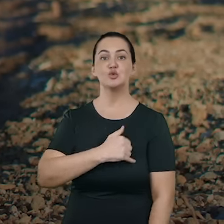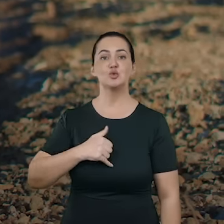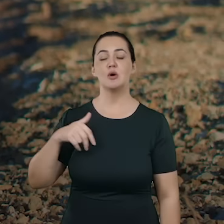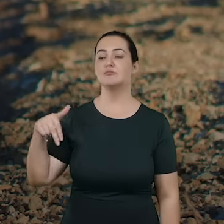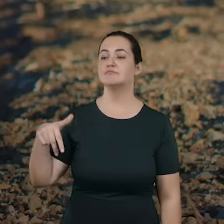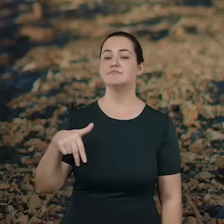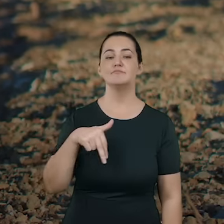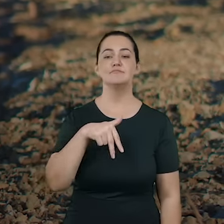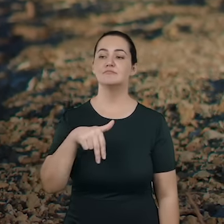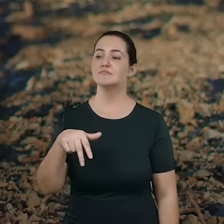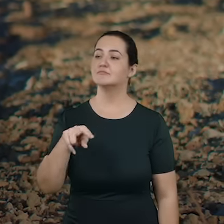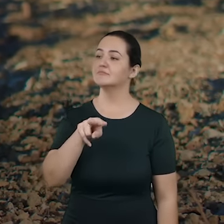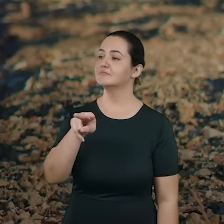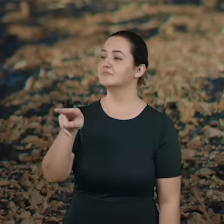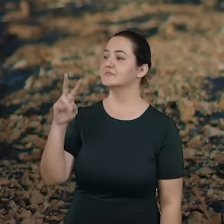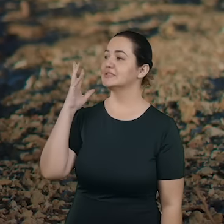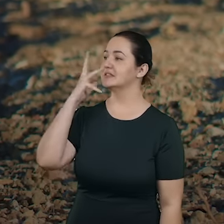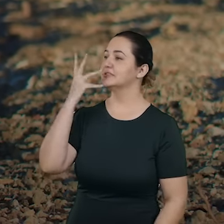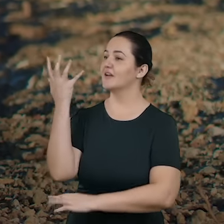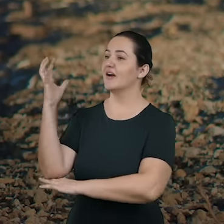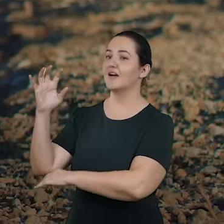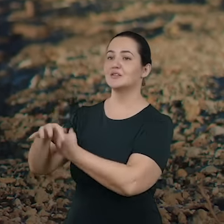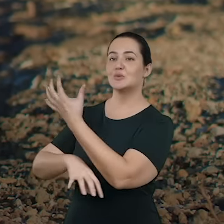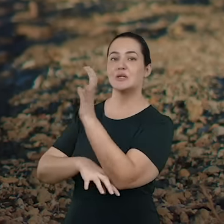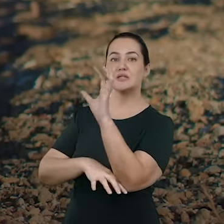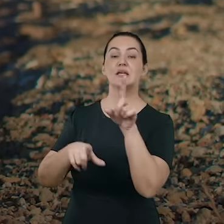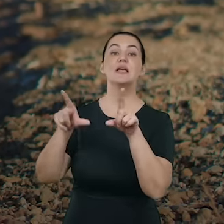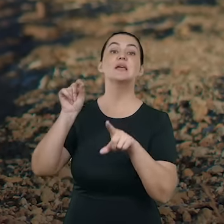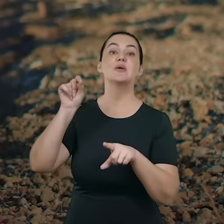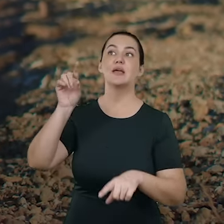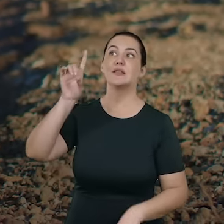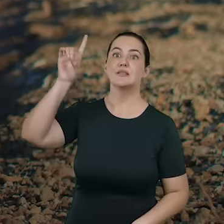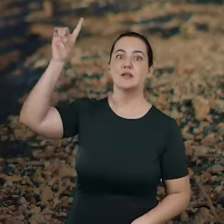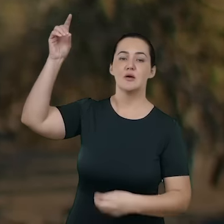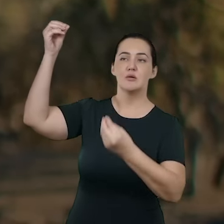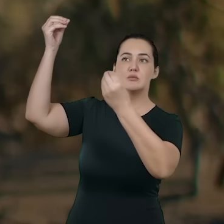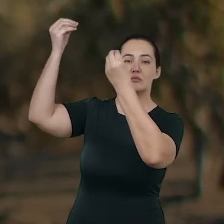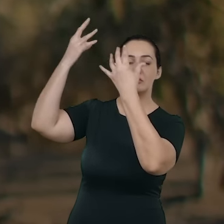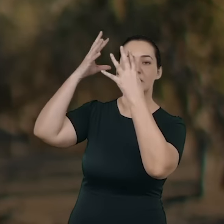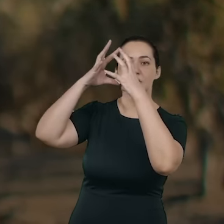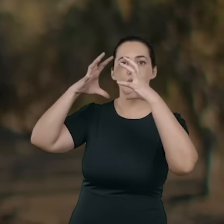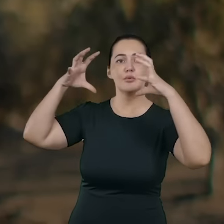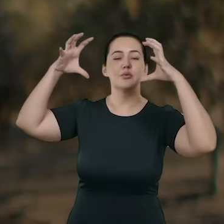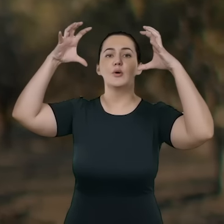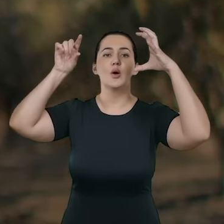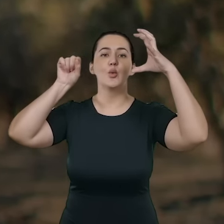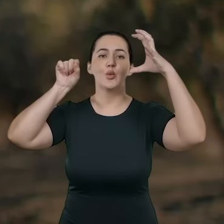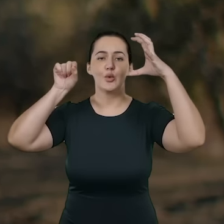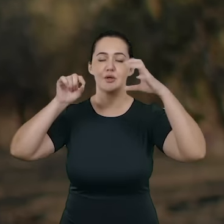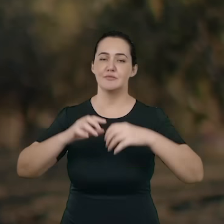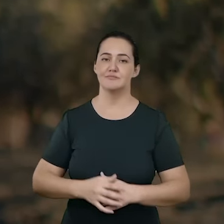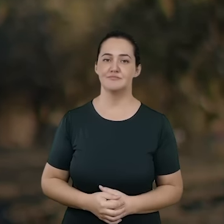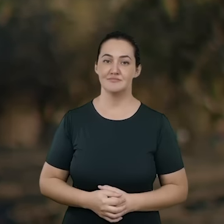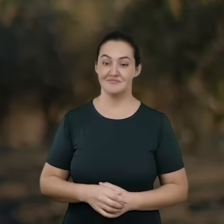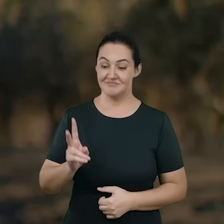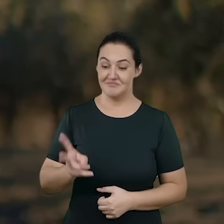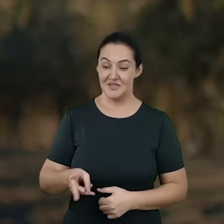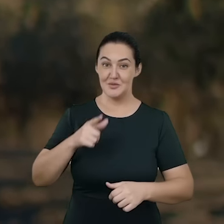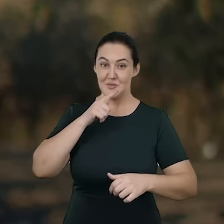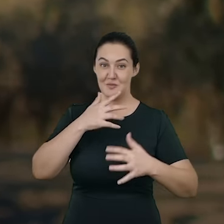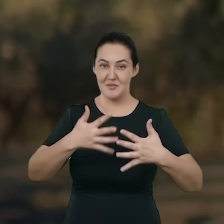por aqui, contemplando essa natureza e tendo as visões de Cristo. E é interessante que esse